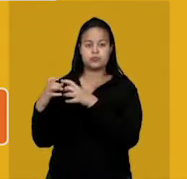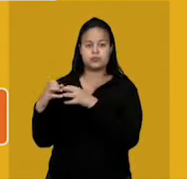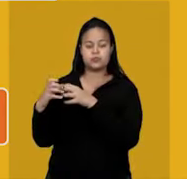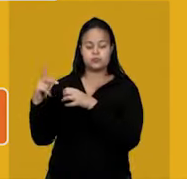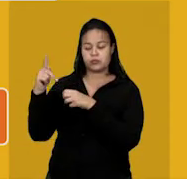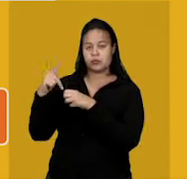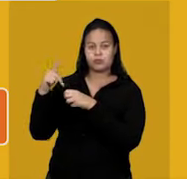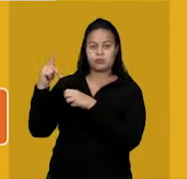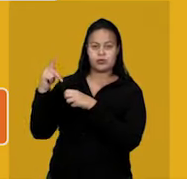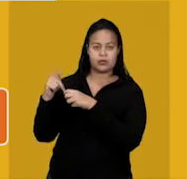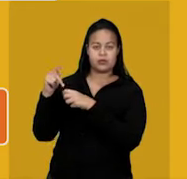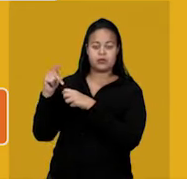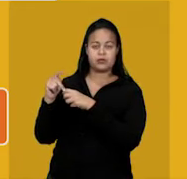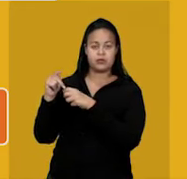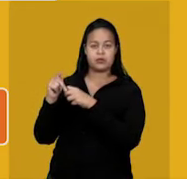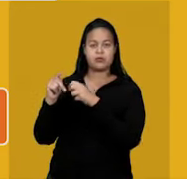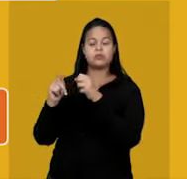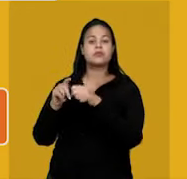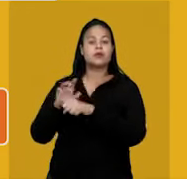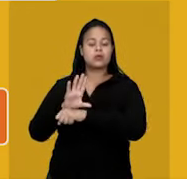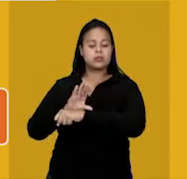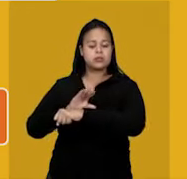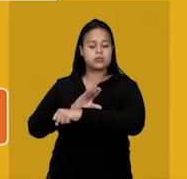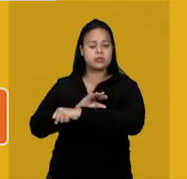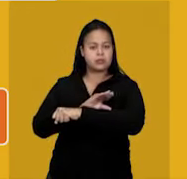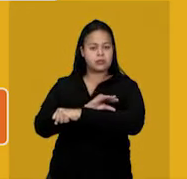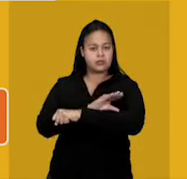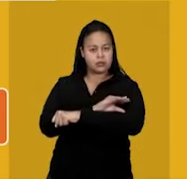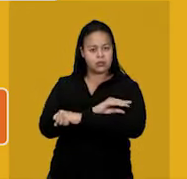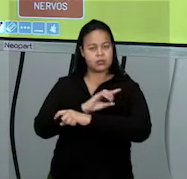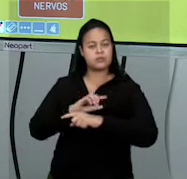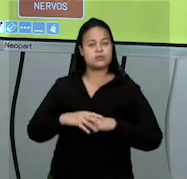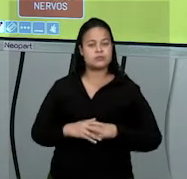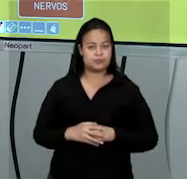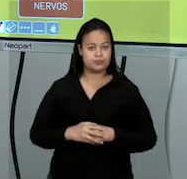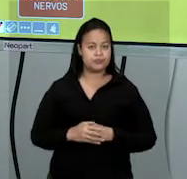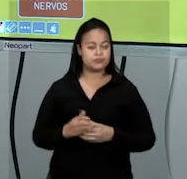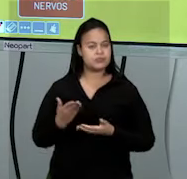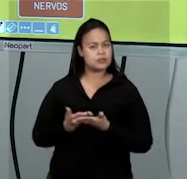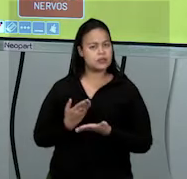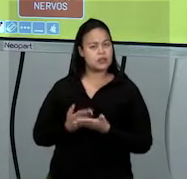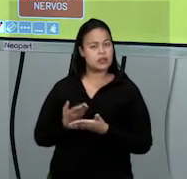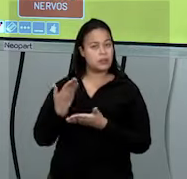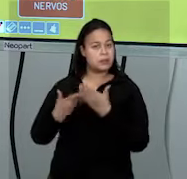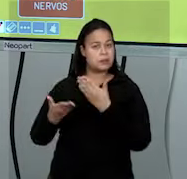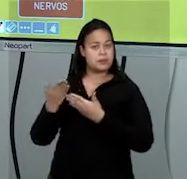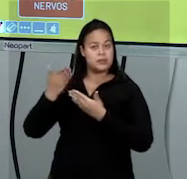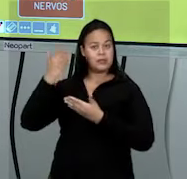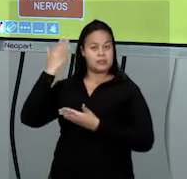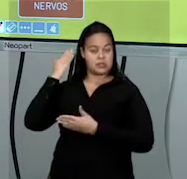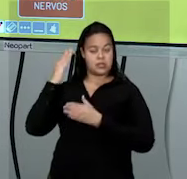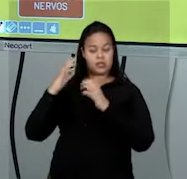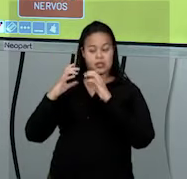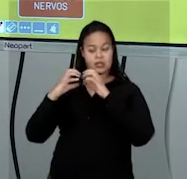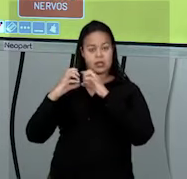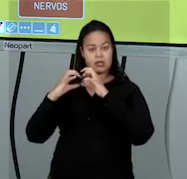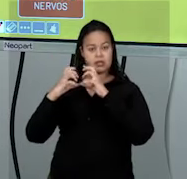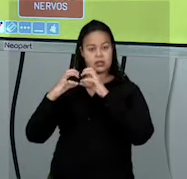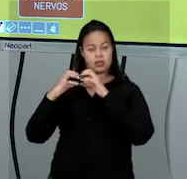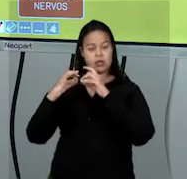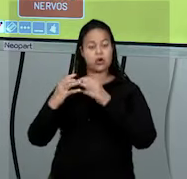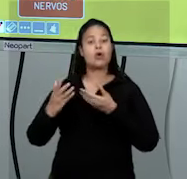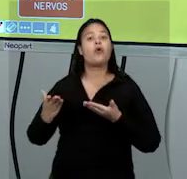vamos estudar os gânglios e os nervos. Na nossa aula passada, estudamos sobre o encéfalo e na